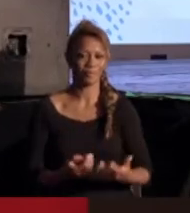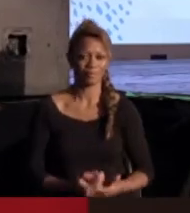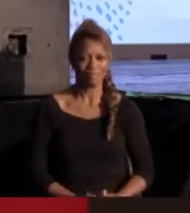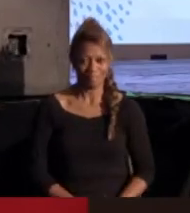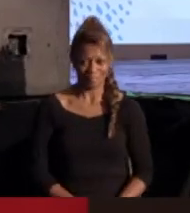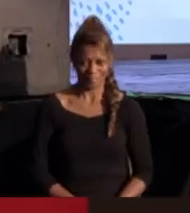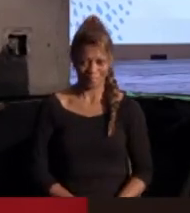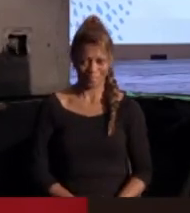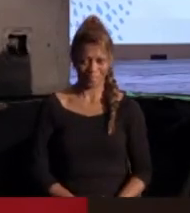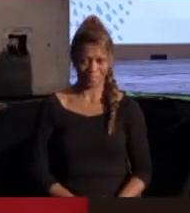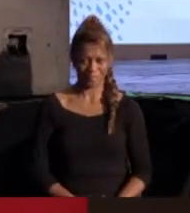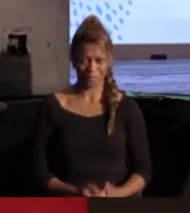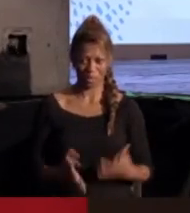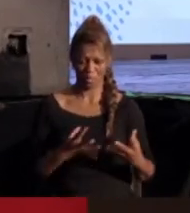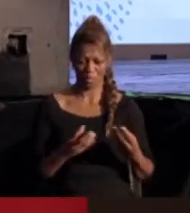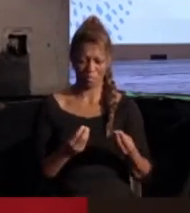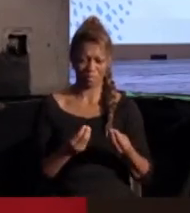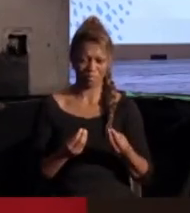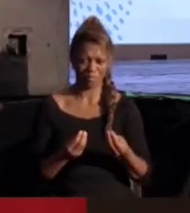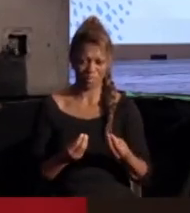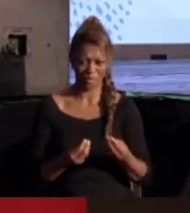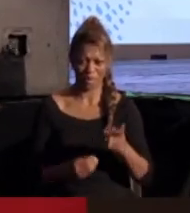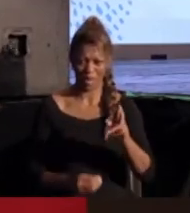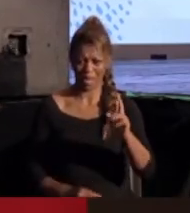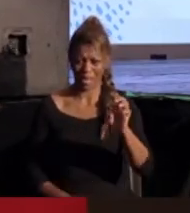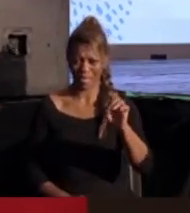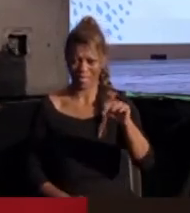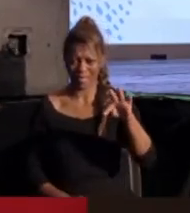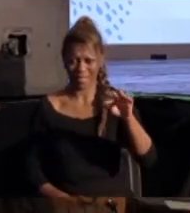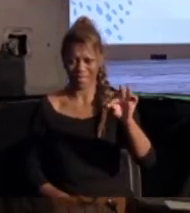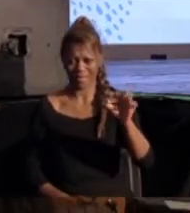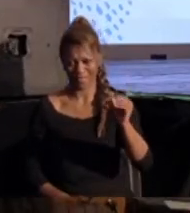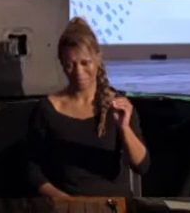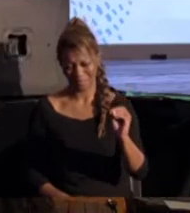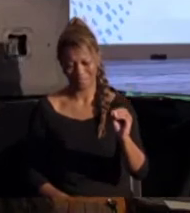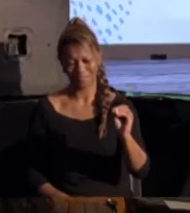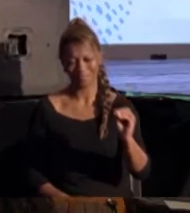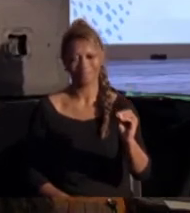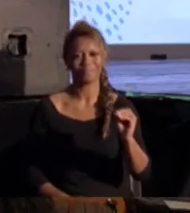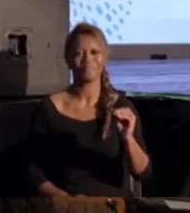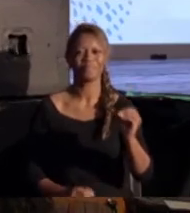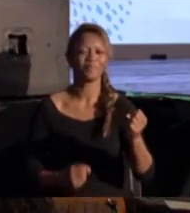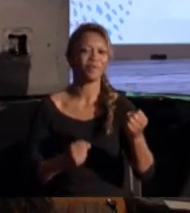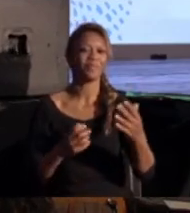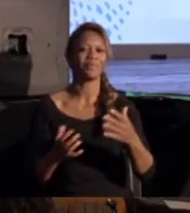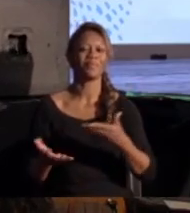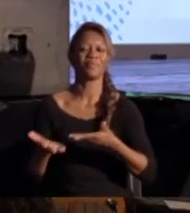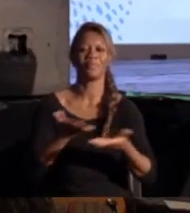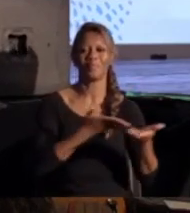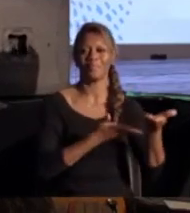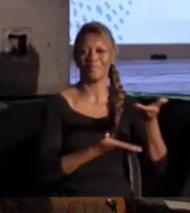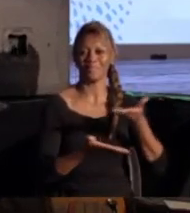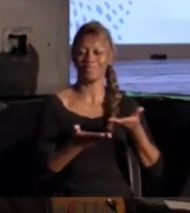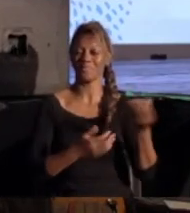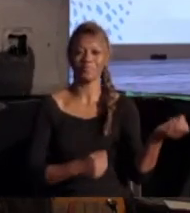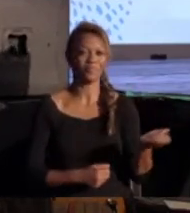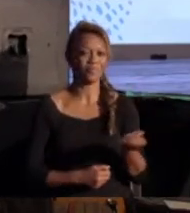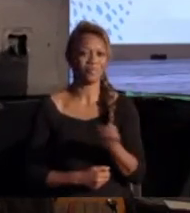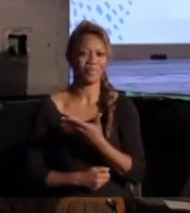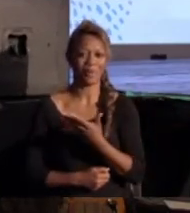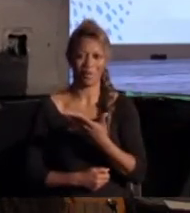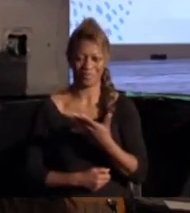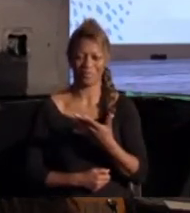E um cumprimento ao Renato, esse relacionamento, essa relação tão nova que temos,